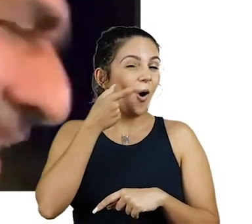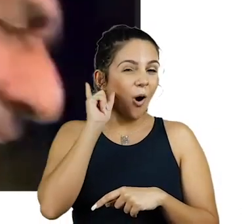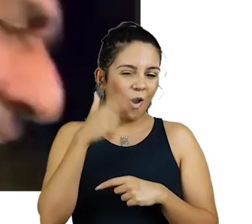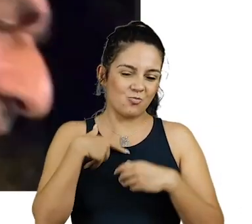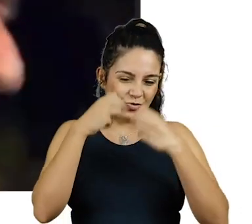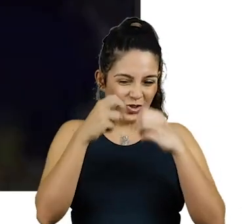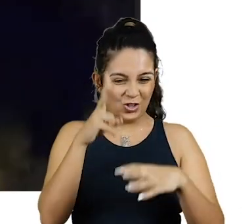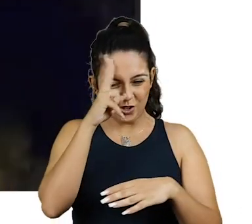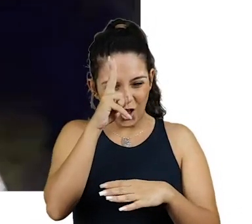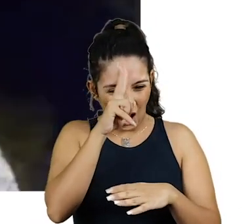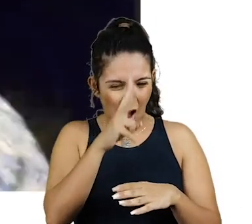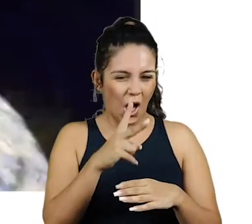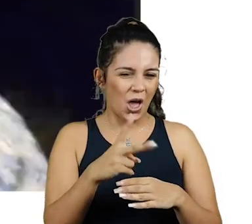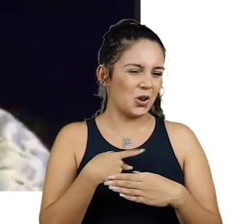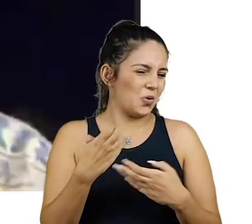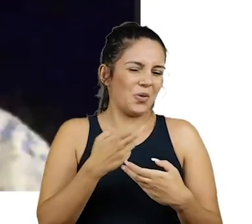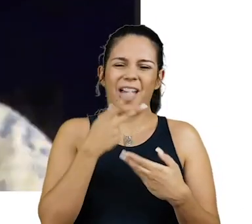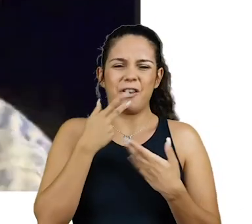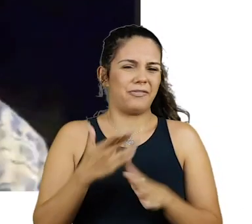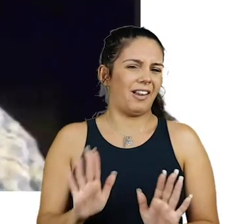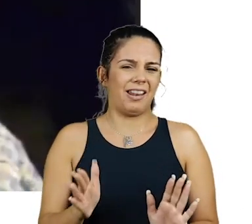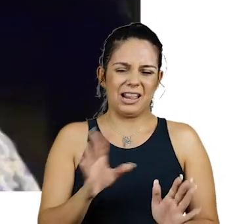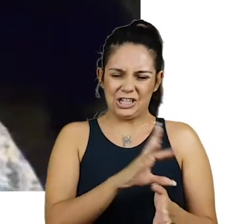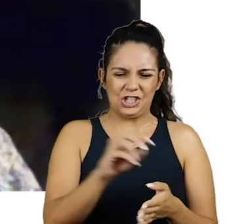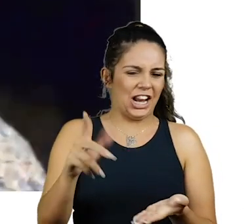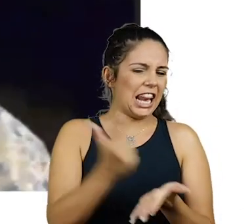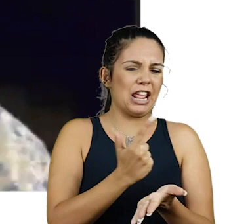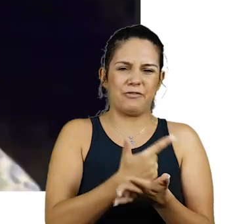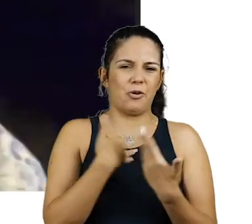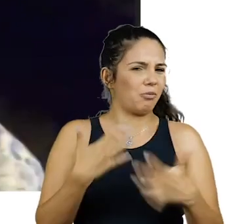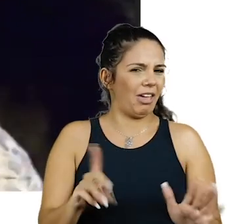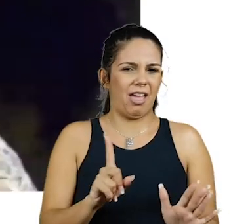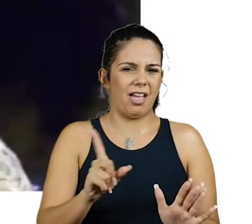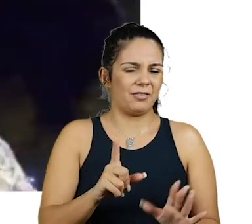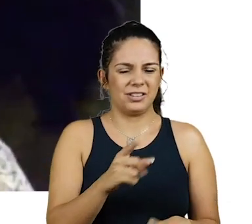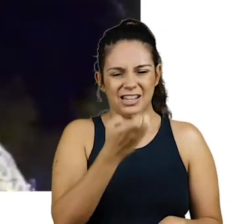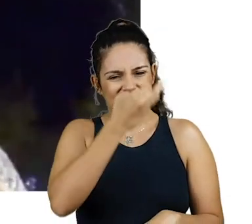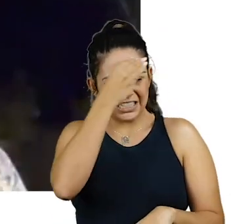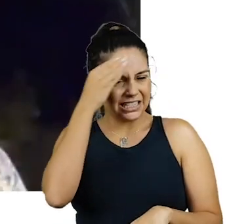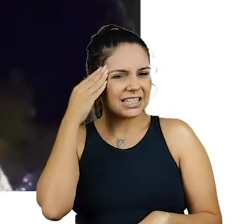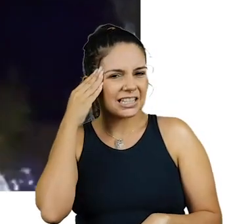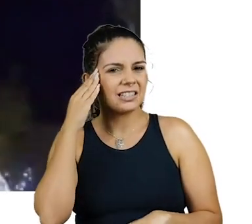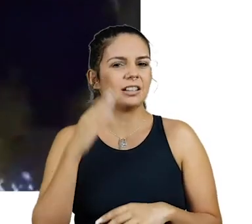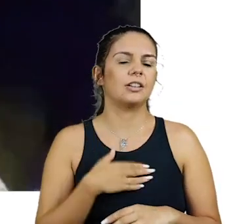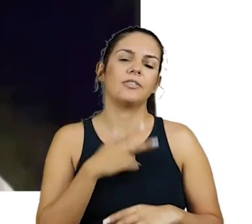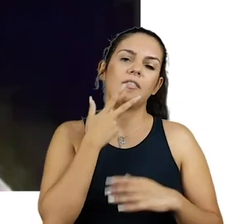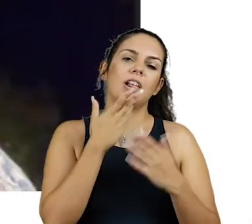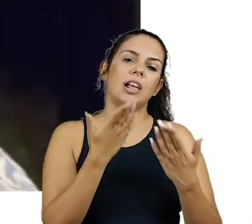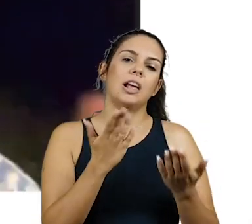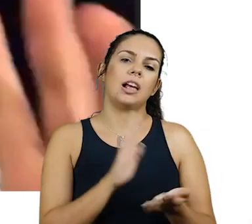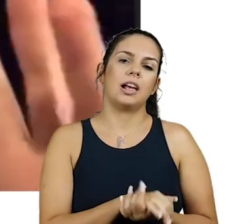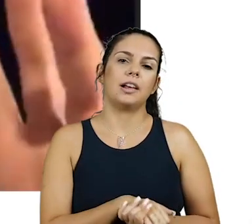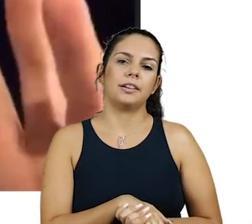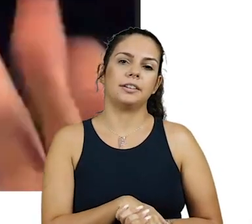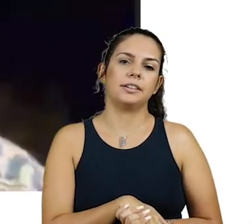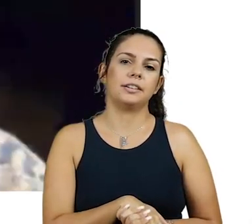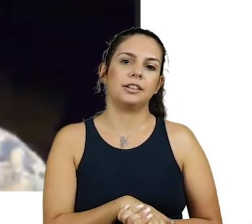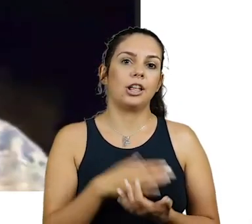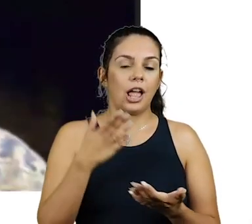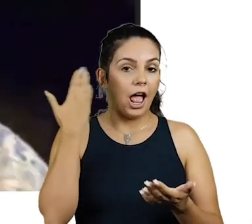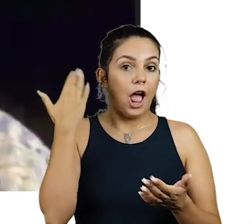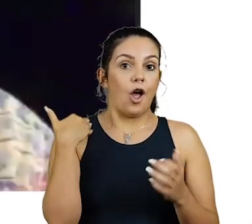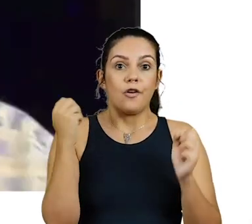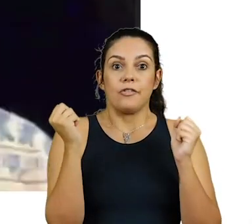Não quero esse plano na minha vida, eu quero esquecer esse pedaço, não sei o que. Vai falar, ai meu Deus. A primeira vez eu fiquei